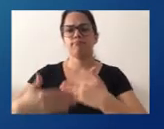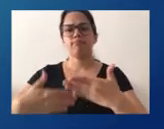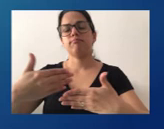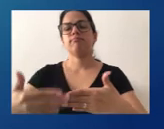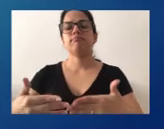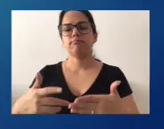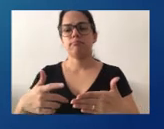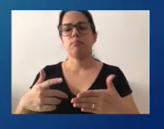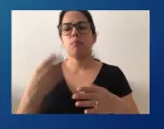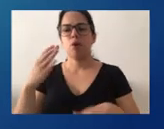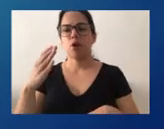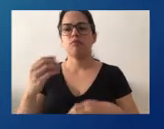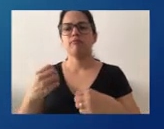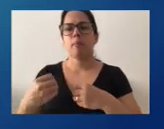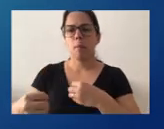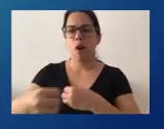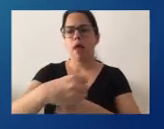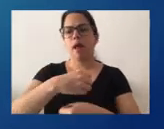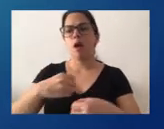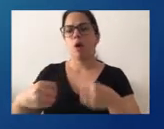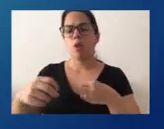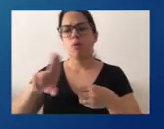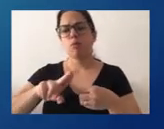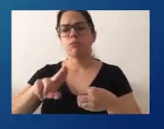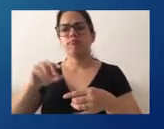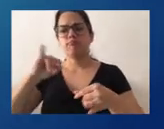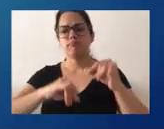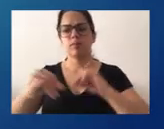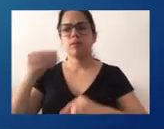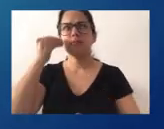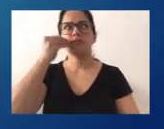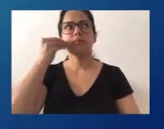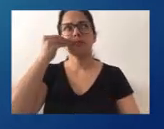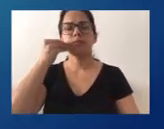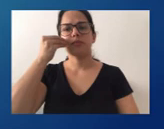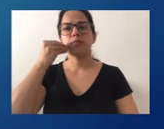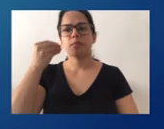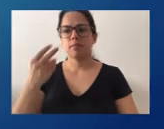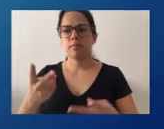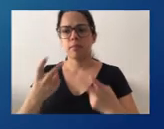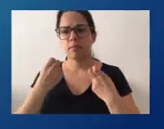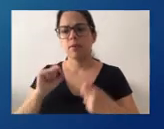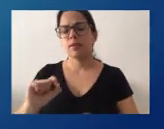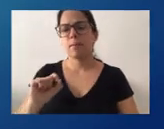vezes, né, usamos reagentes que nós só conseguimos observar essas bandas aqui nos géis com o